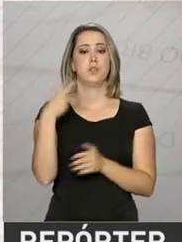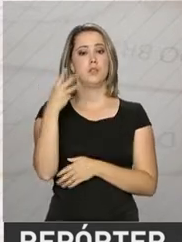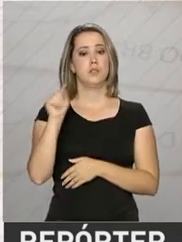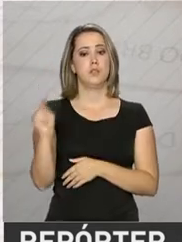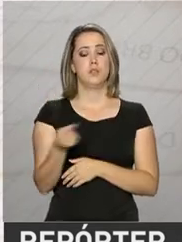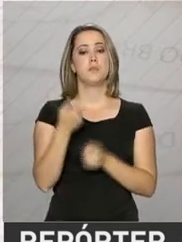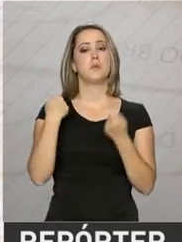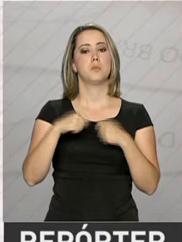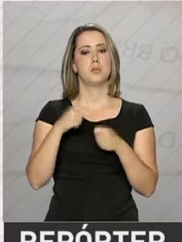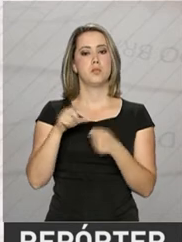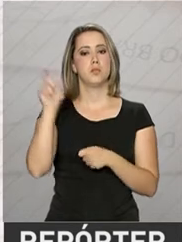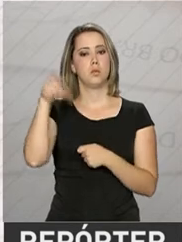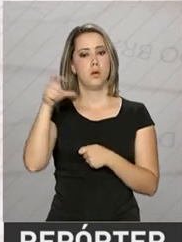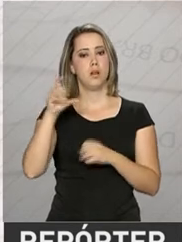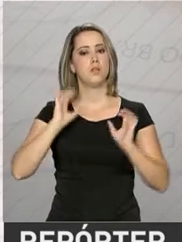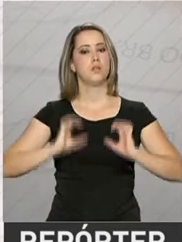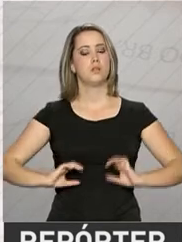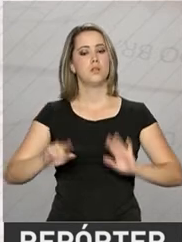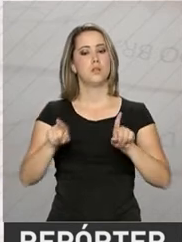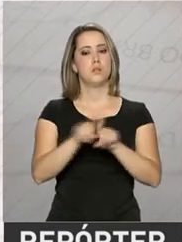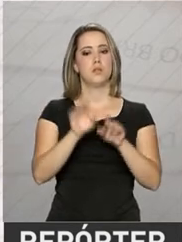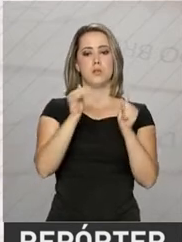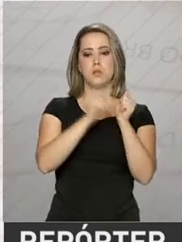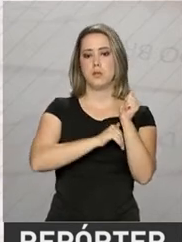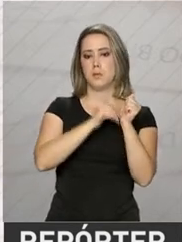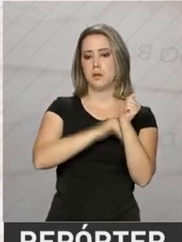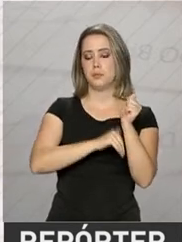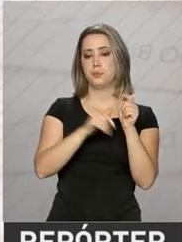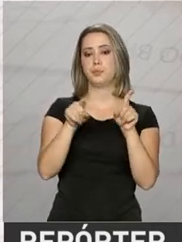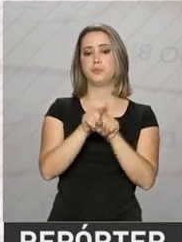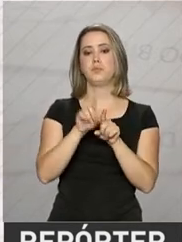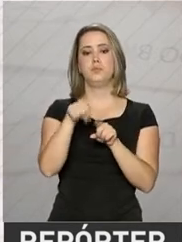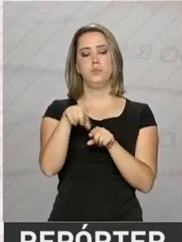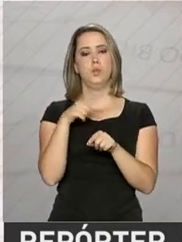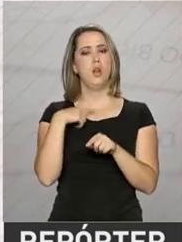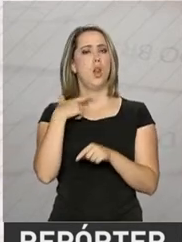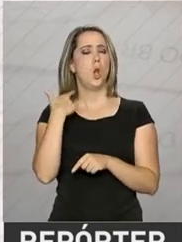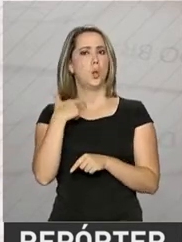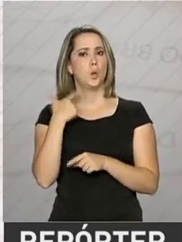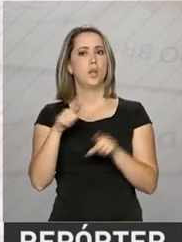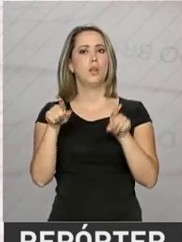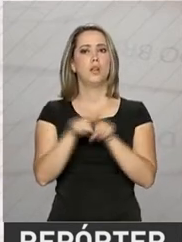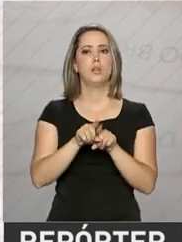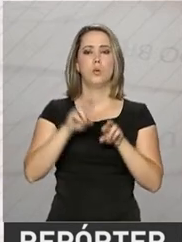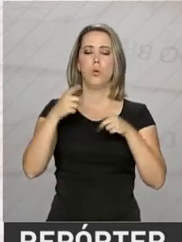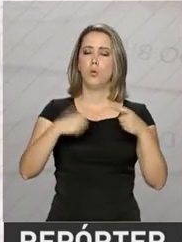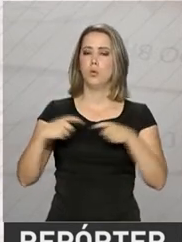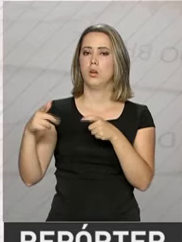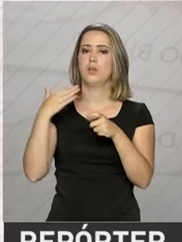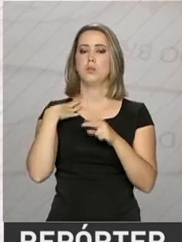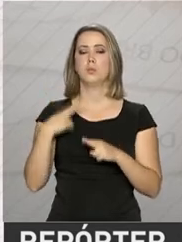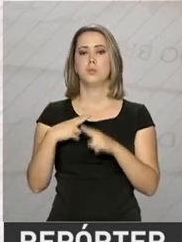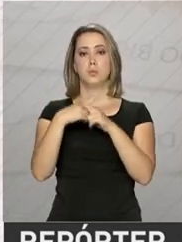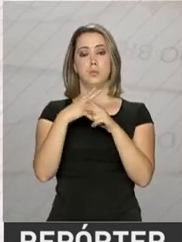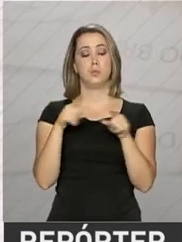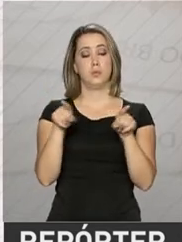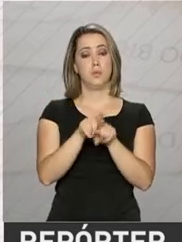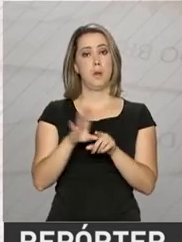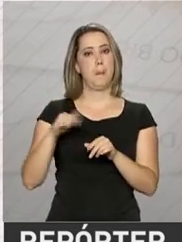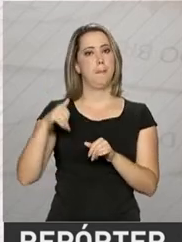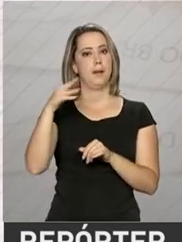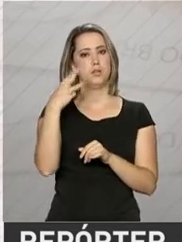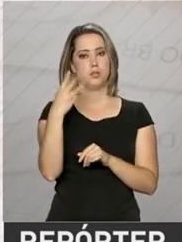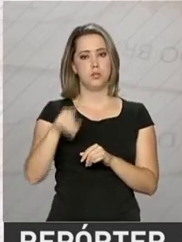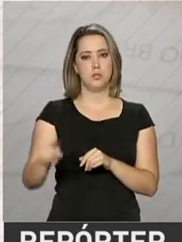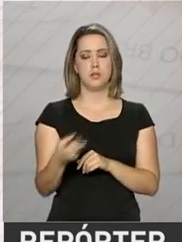ter o cartão cidadão e a senha, também no autoatendimento, nas lotéricas e nos correspondentes Caixa. Acima de R$ 3.000,